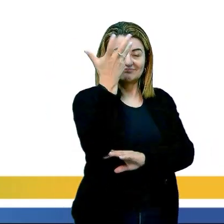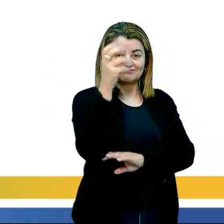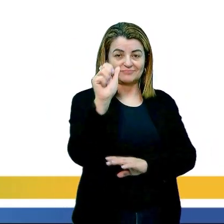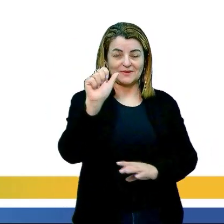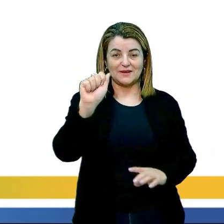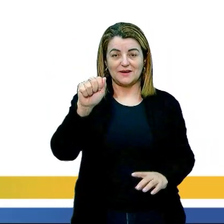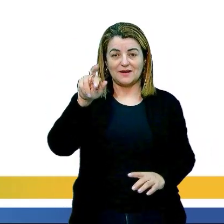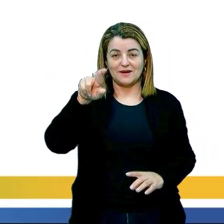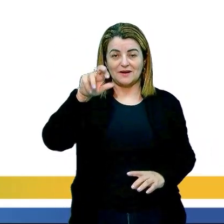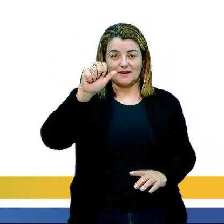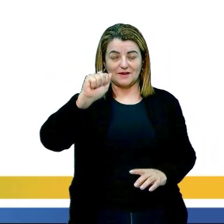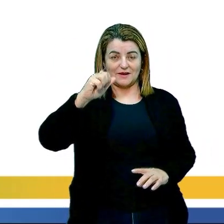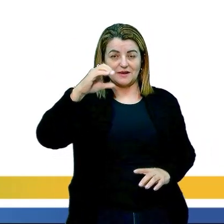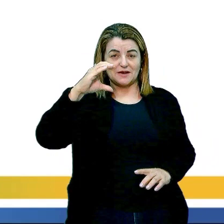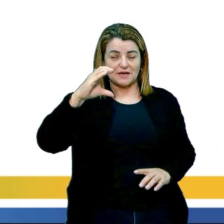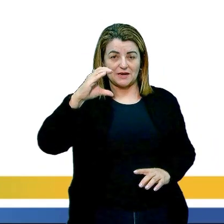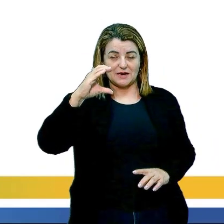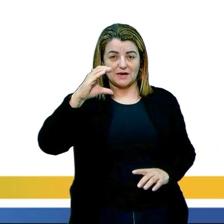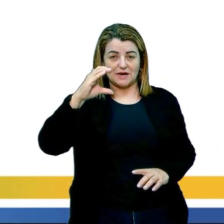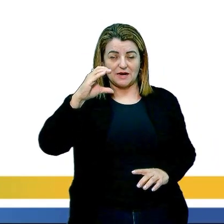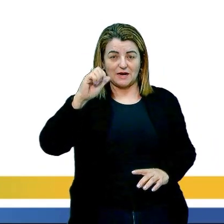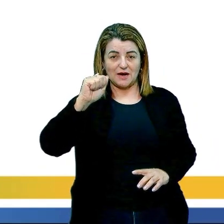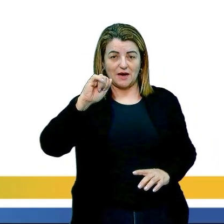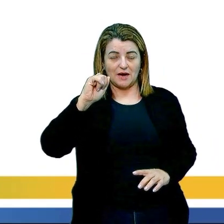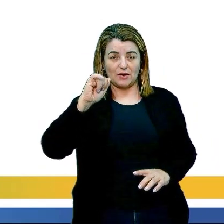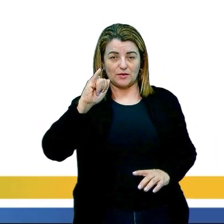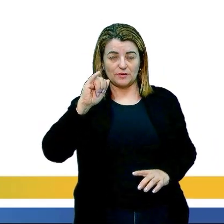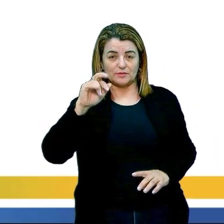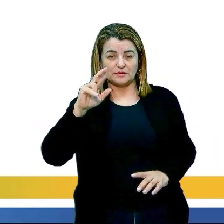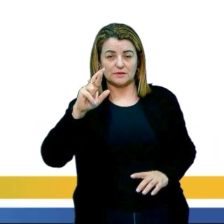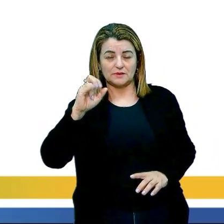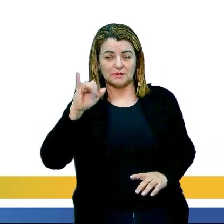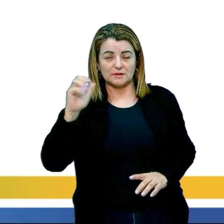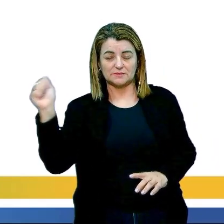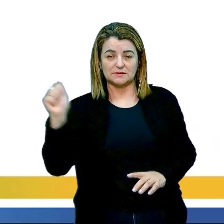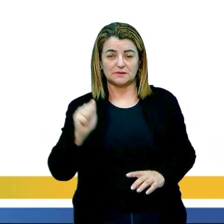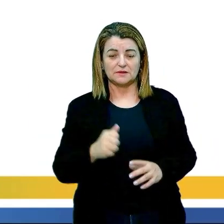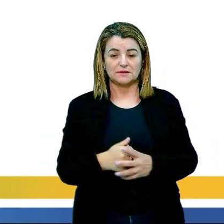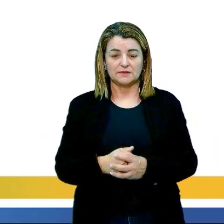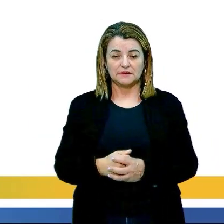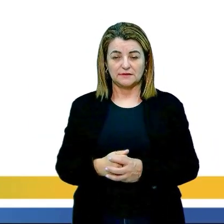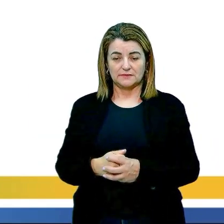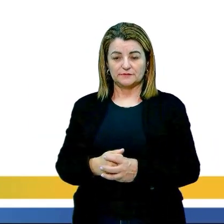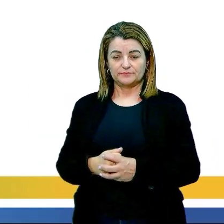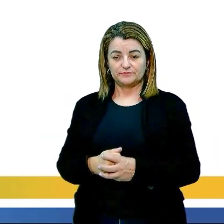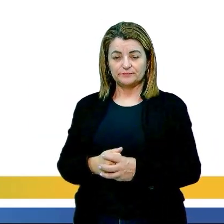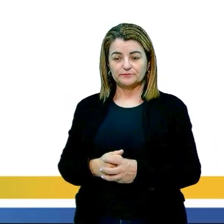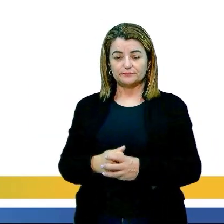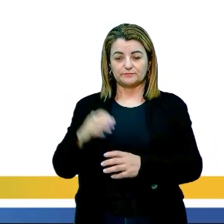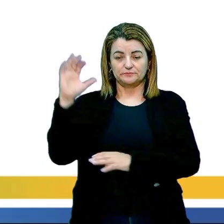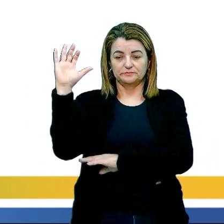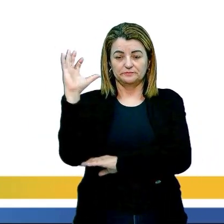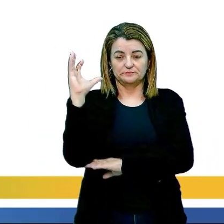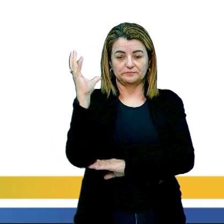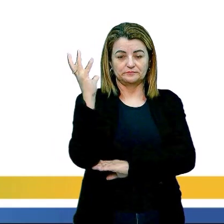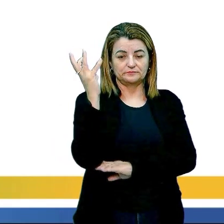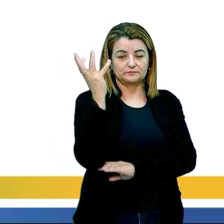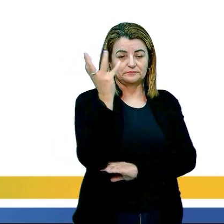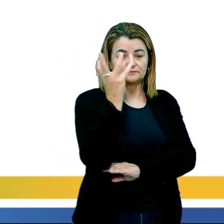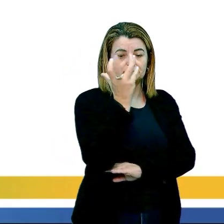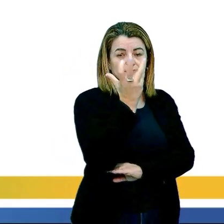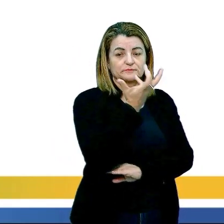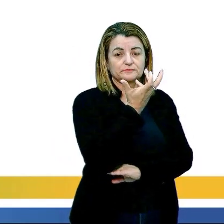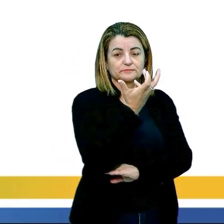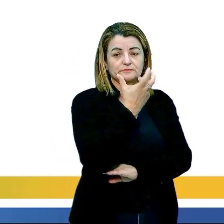forma proposital ali na apresentação anterior. Tá? Mata de Araucária se estende